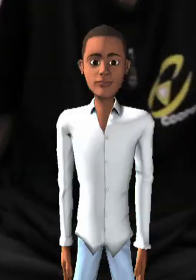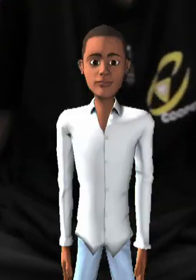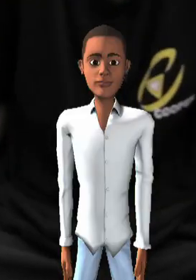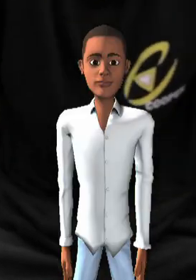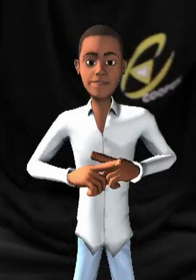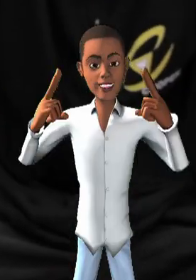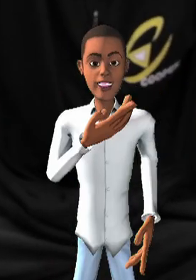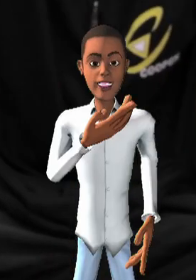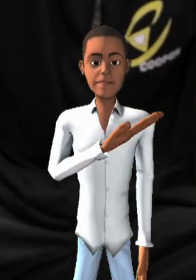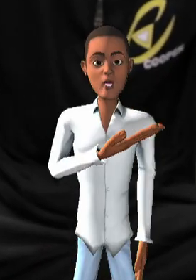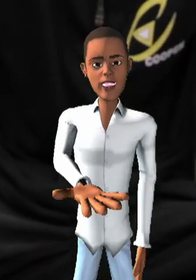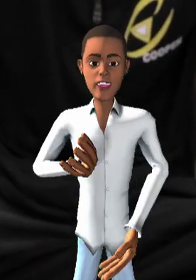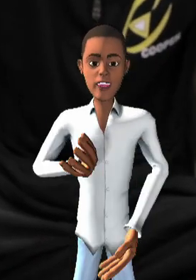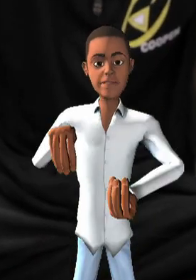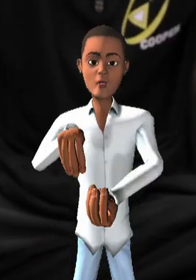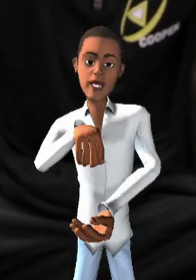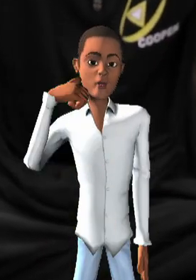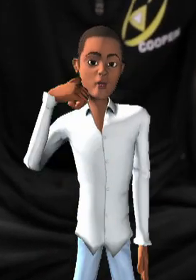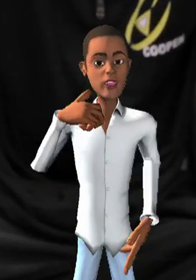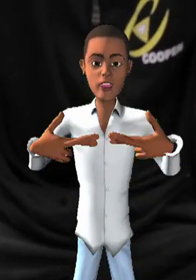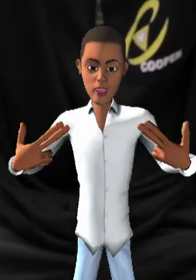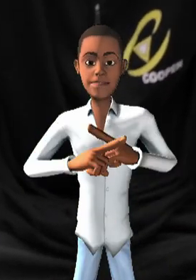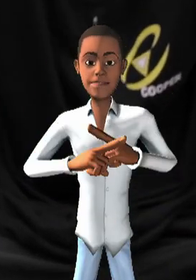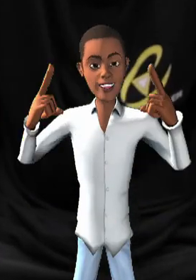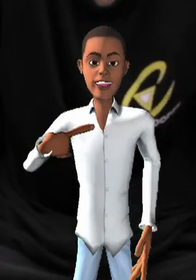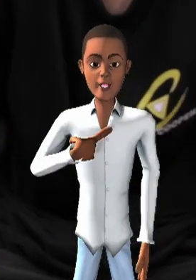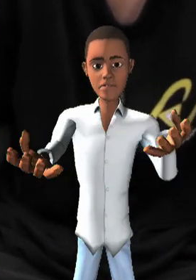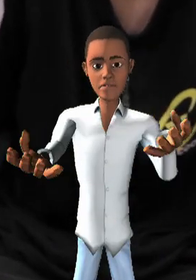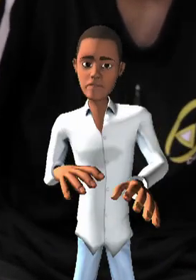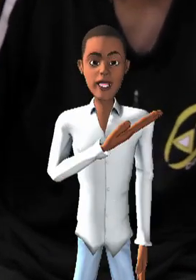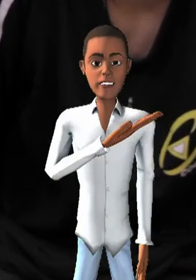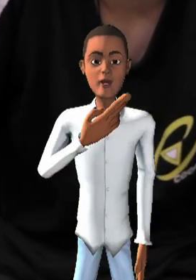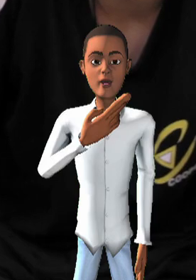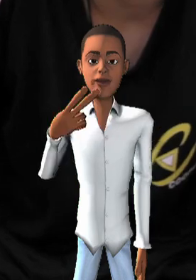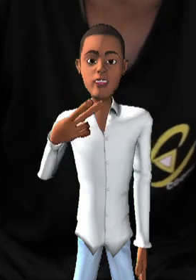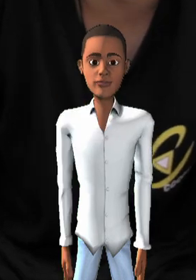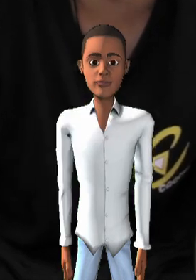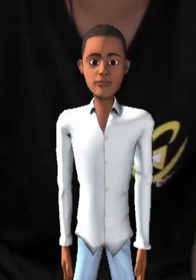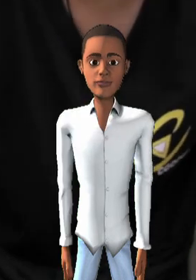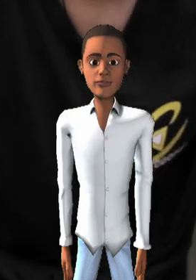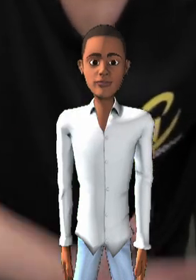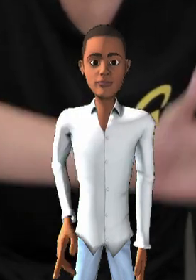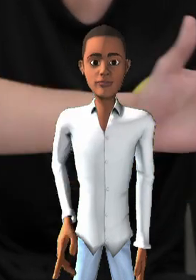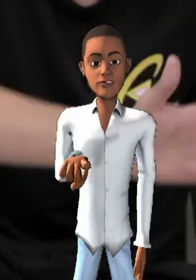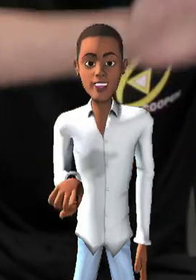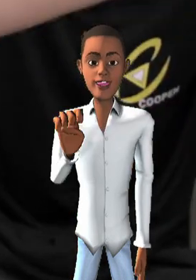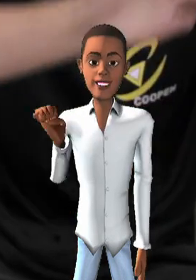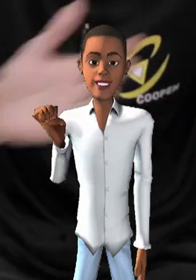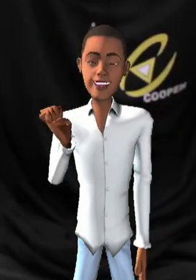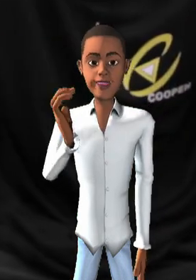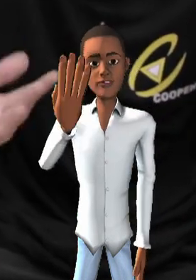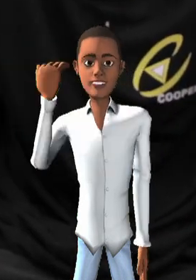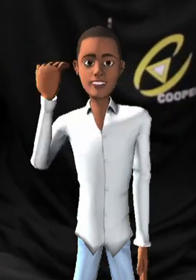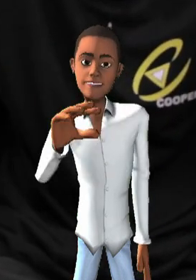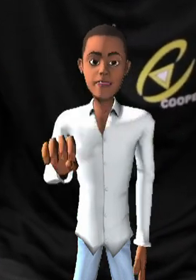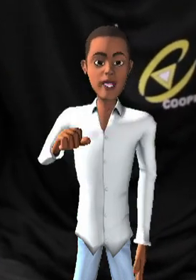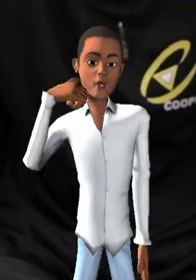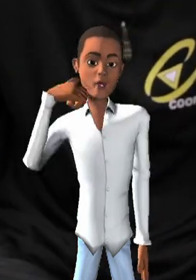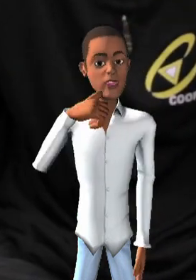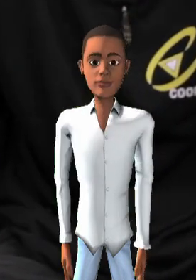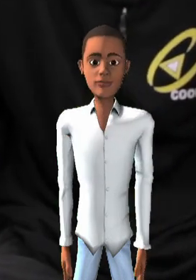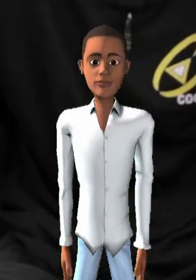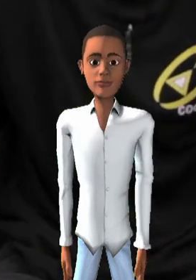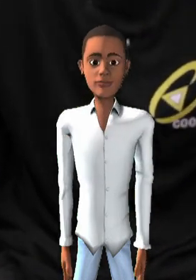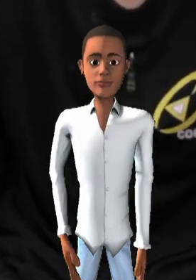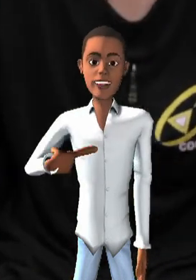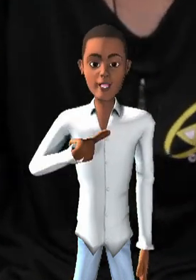aí, tipo, tem uns amigos teus que tá, velho, e se você não tá, os caras te matam. Os caras, não, velho, você é gay, vamos pegar mulher, não sei